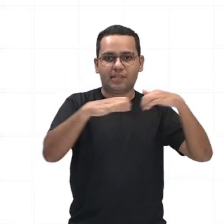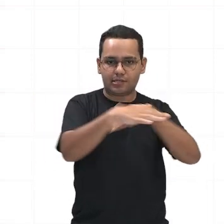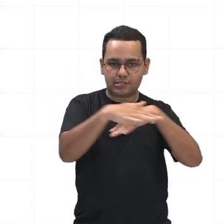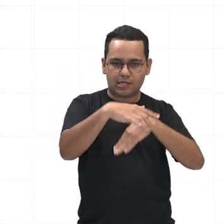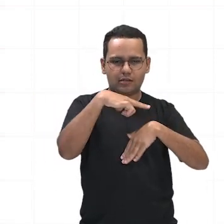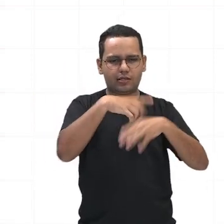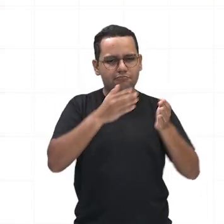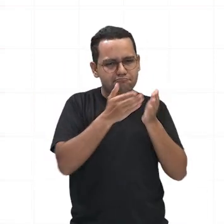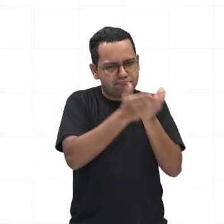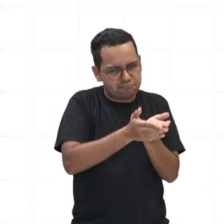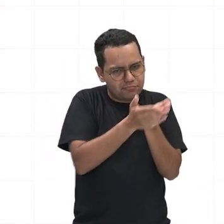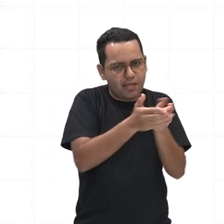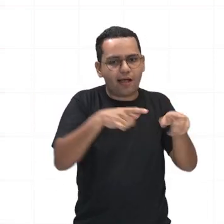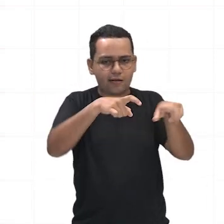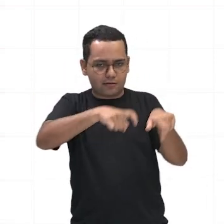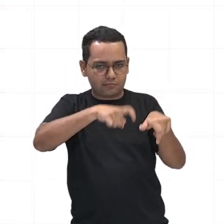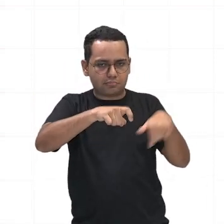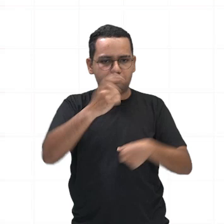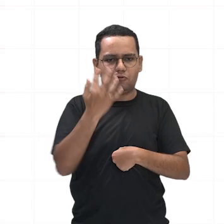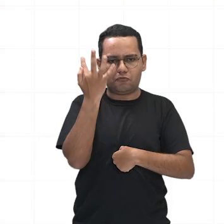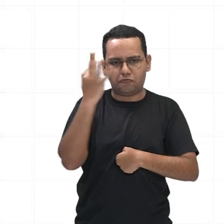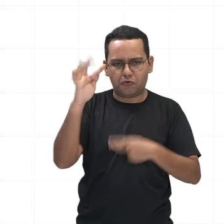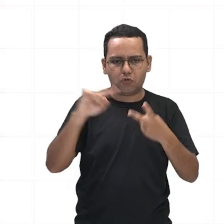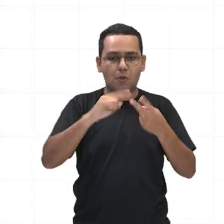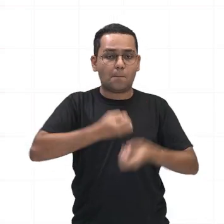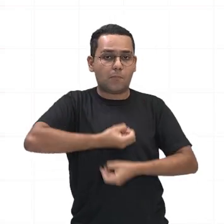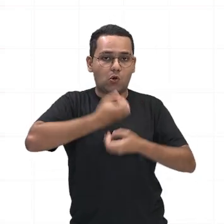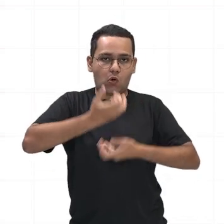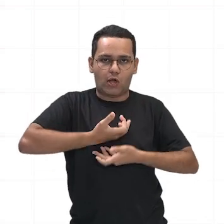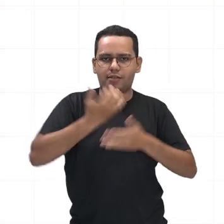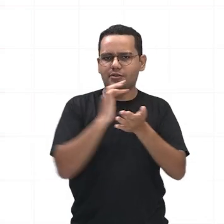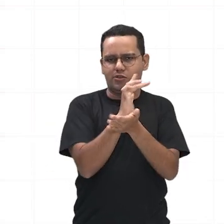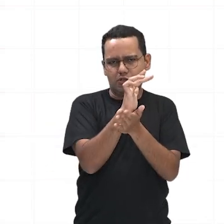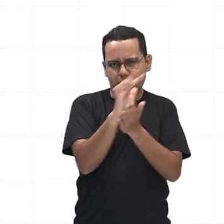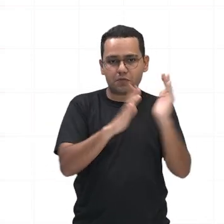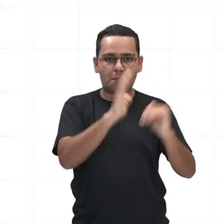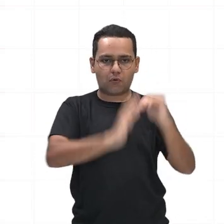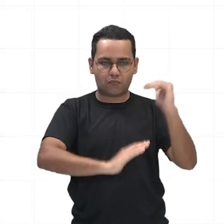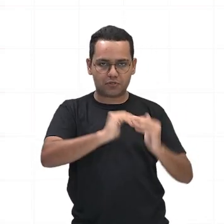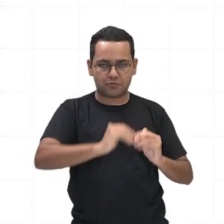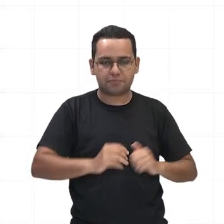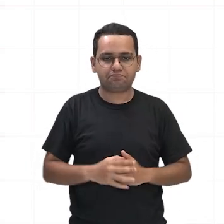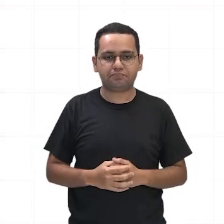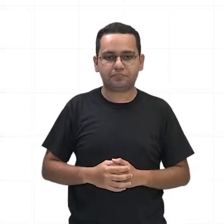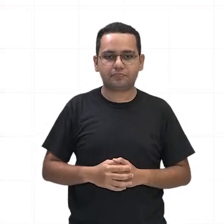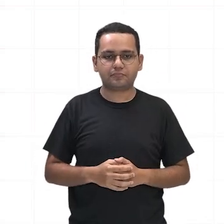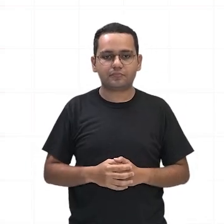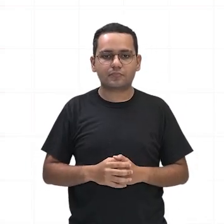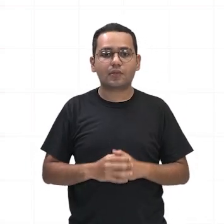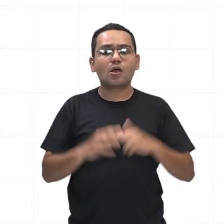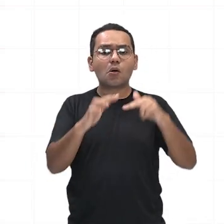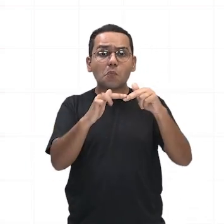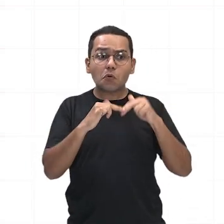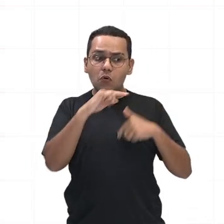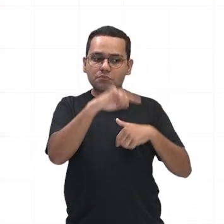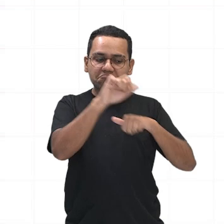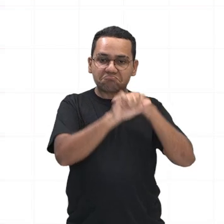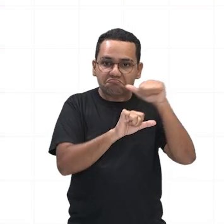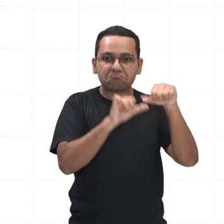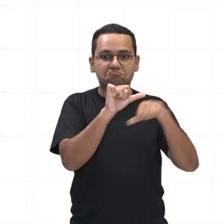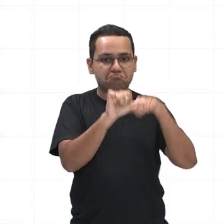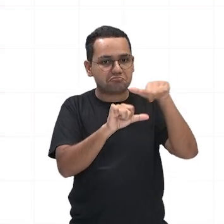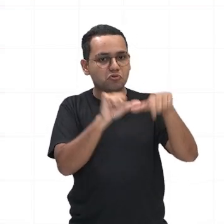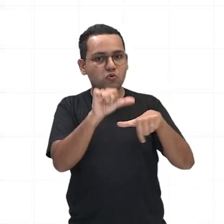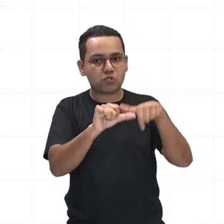agricultores, filósofos, poetas e artistas. Aos poucos, foi se transformando num grande